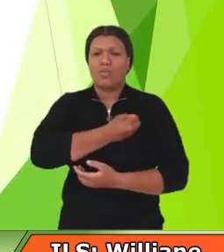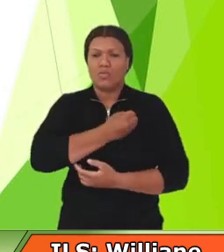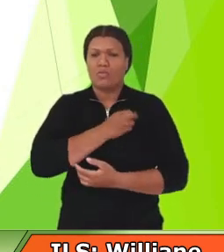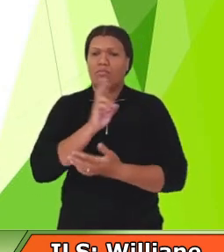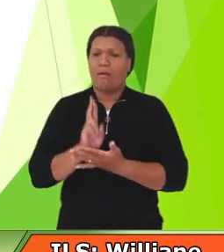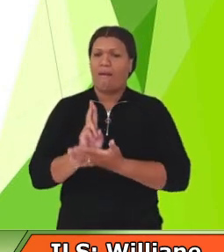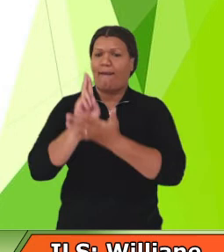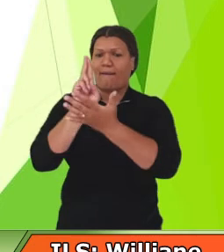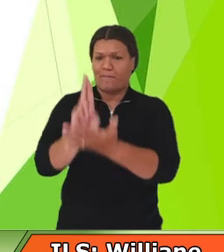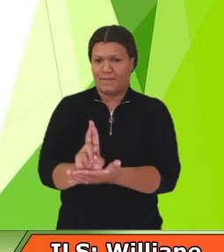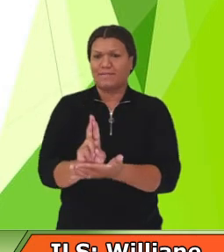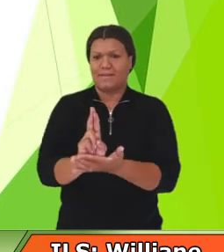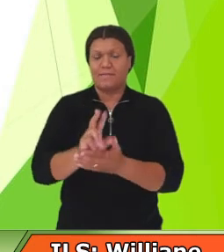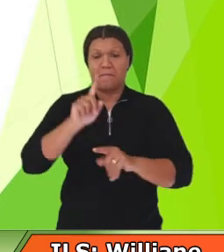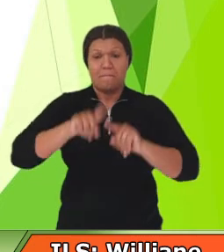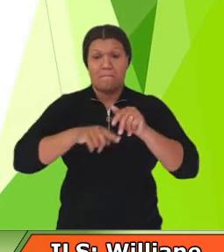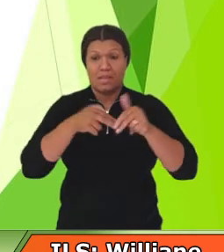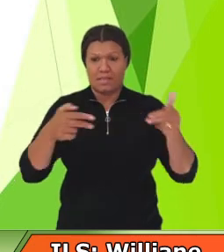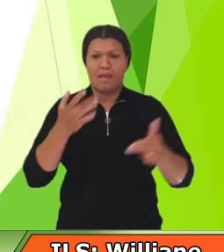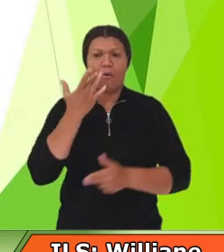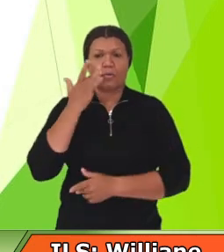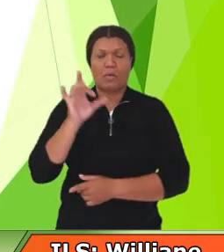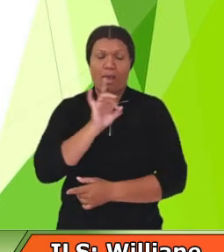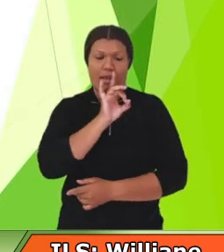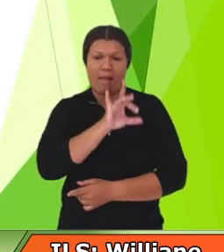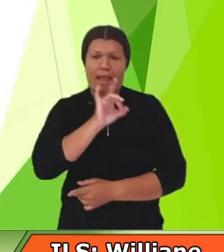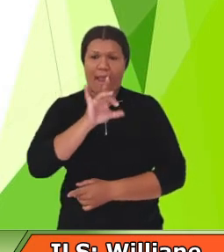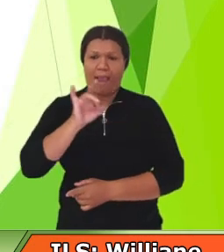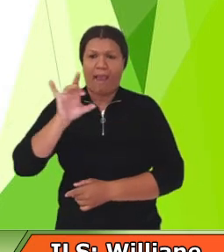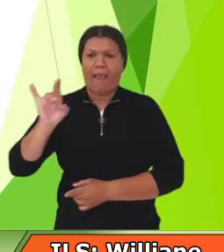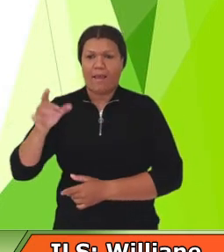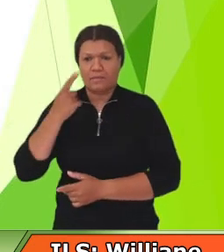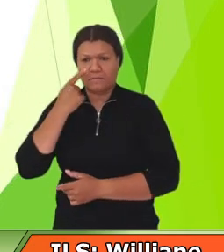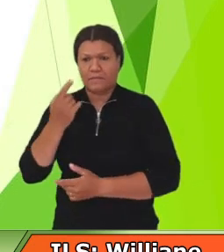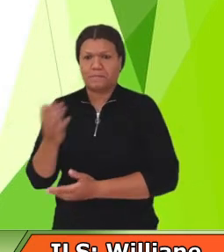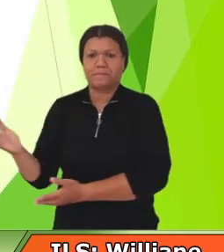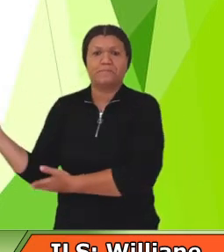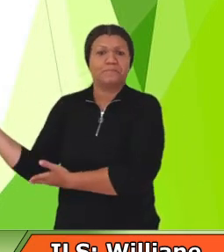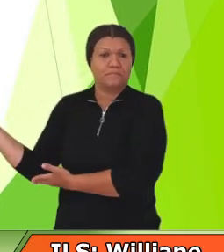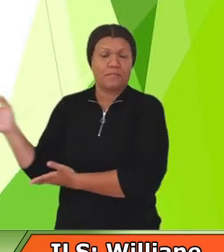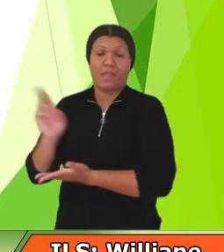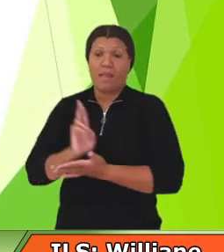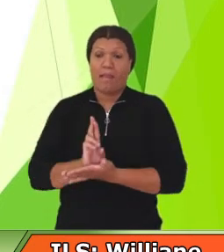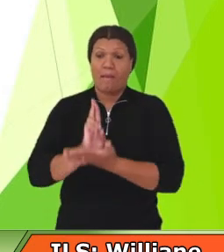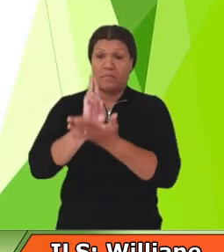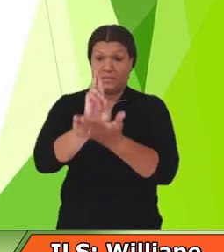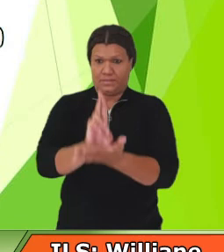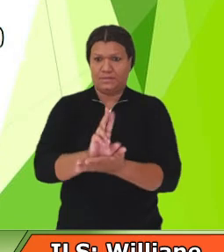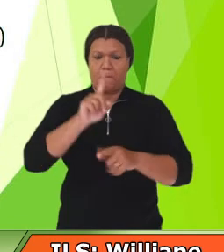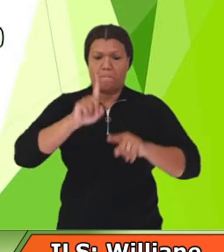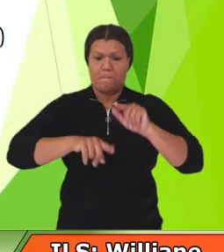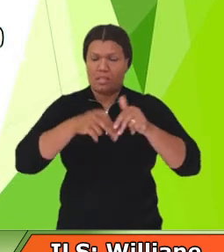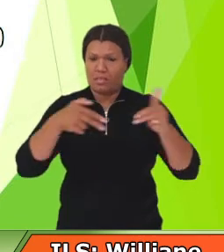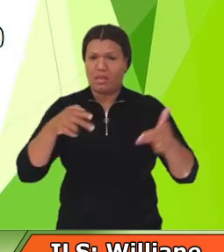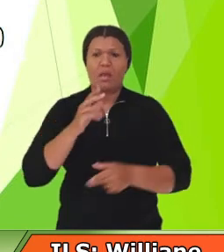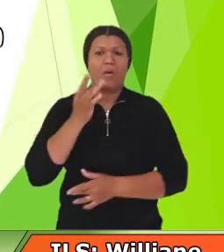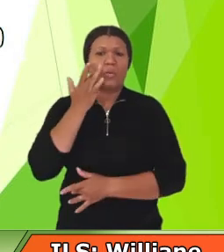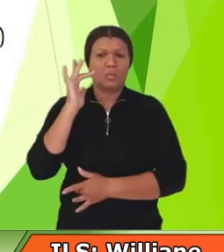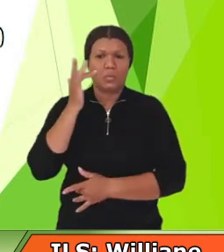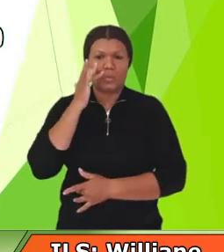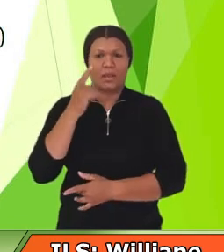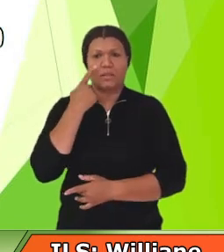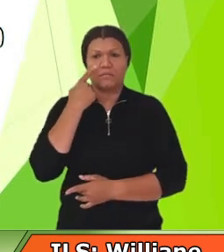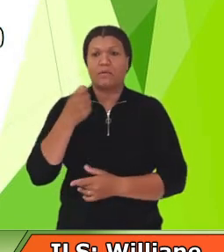material dourado em cada item. Então, aqui nós temos uma representação do material dourado e aqui nós